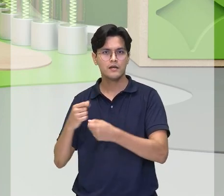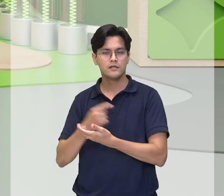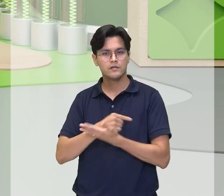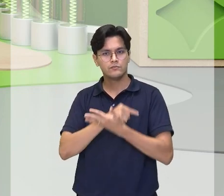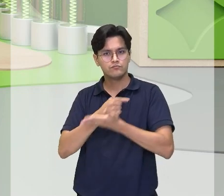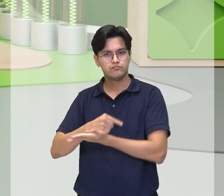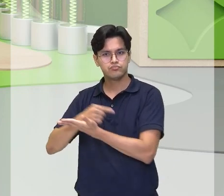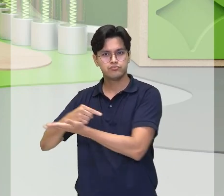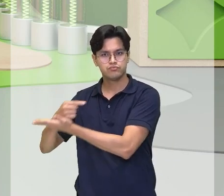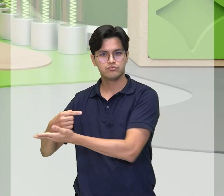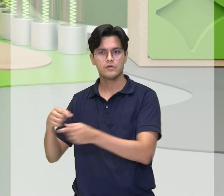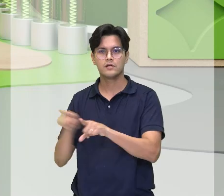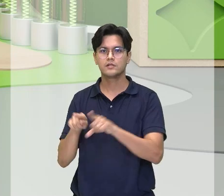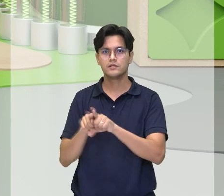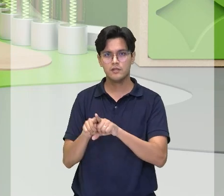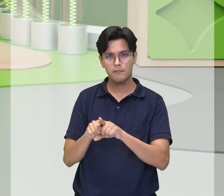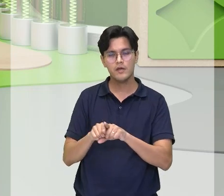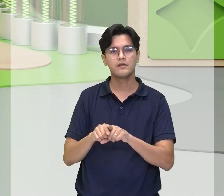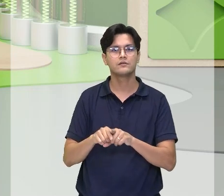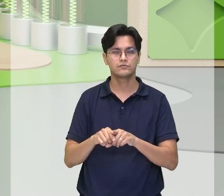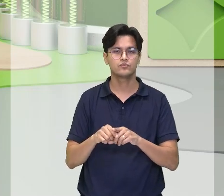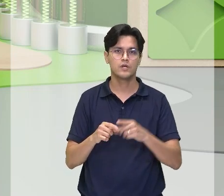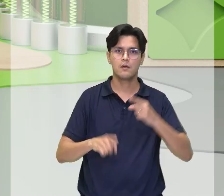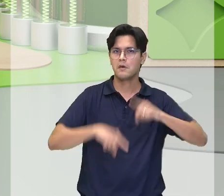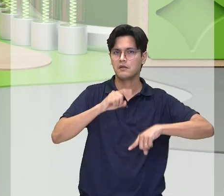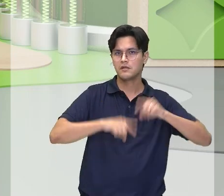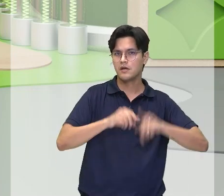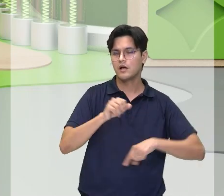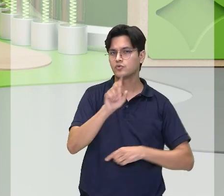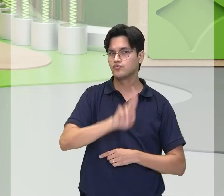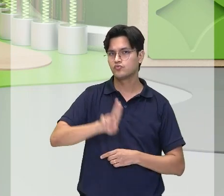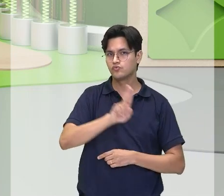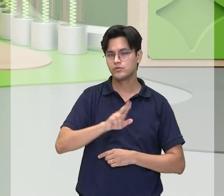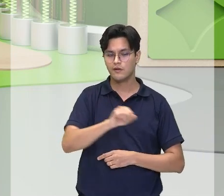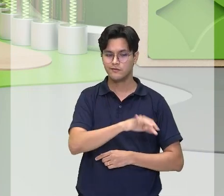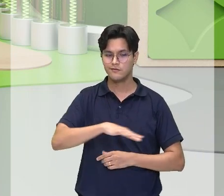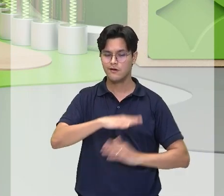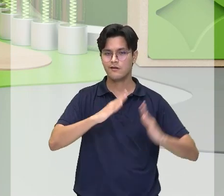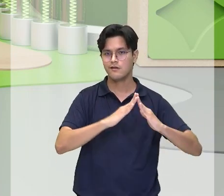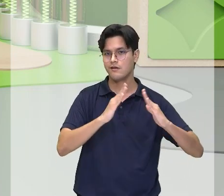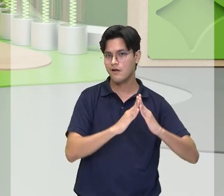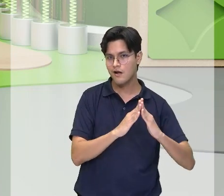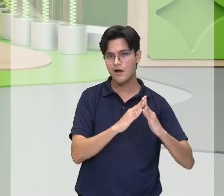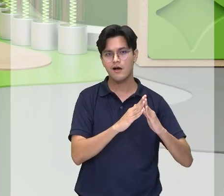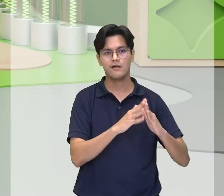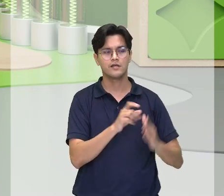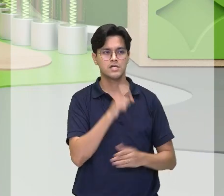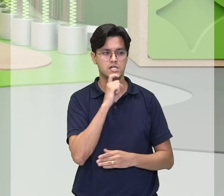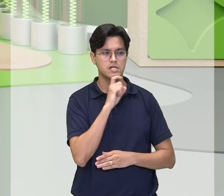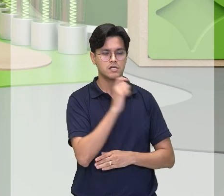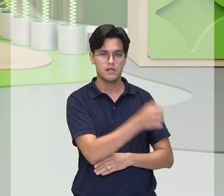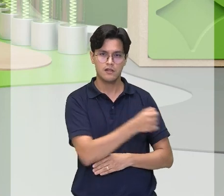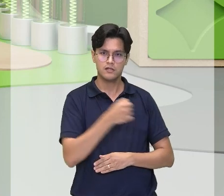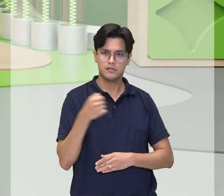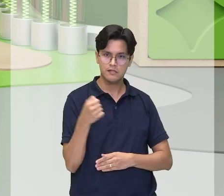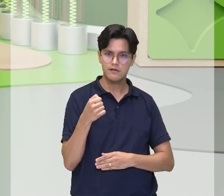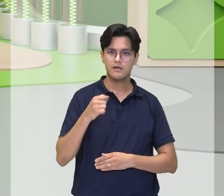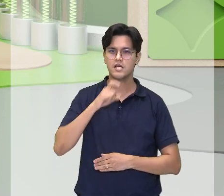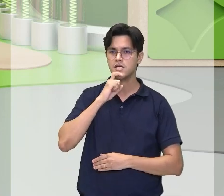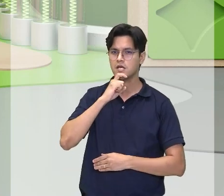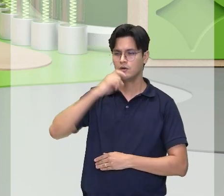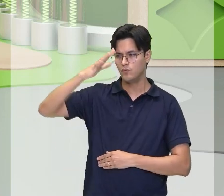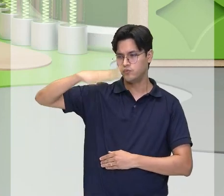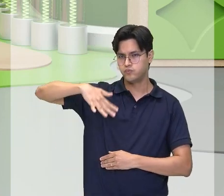né, como no eletrodoméstico, como a nossa geladeira, o nosso ar-condicionado, como o utensílio doméstico, como a